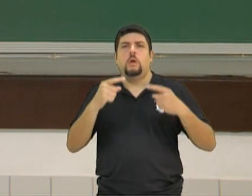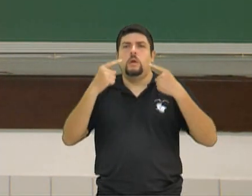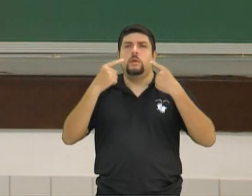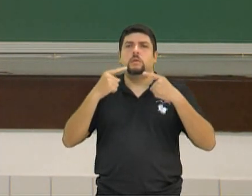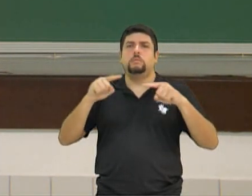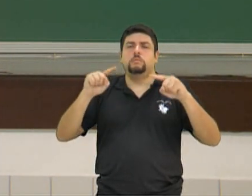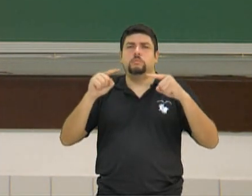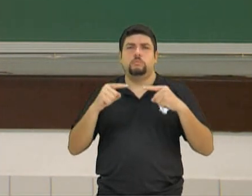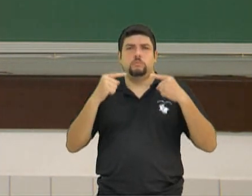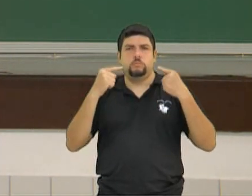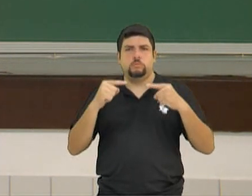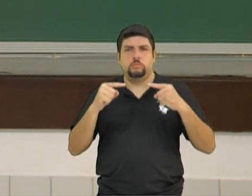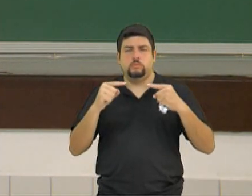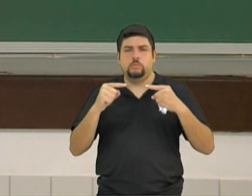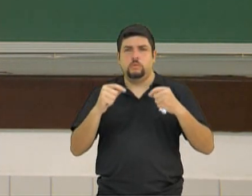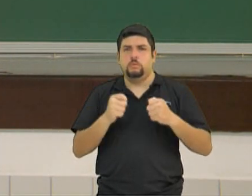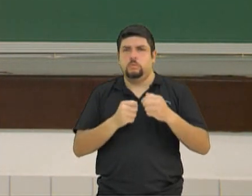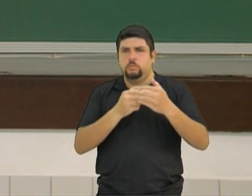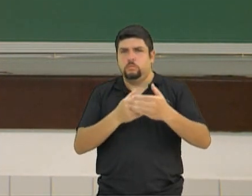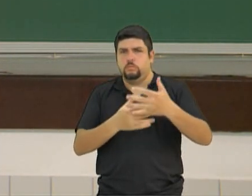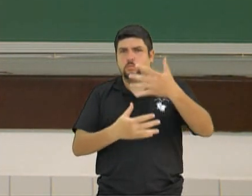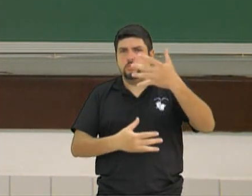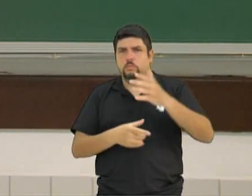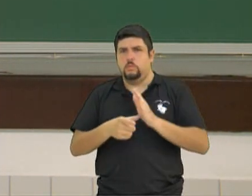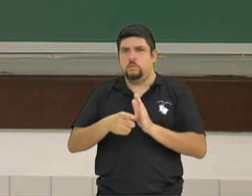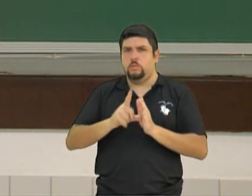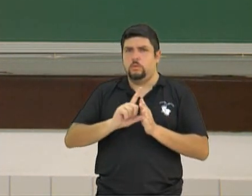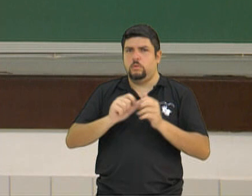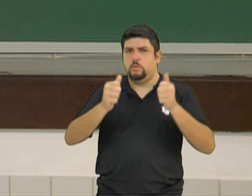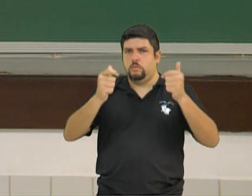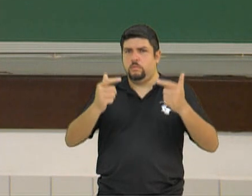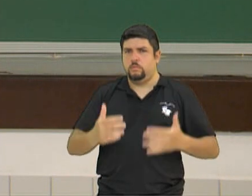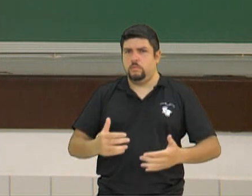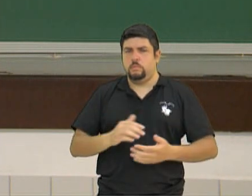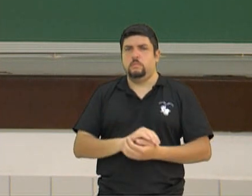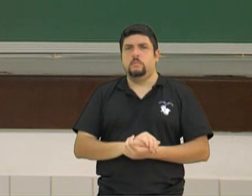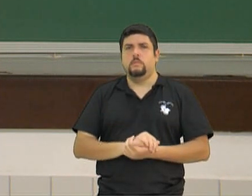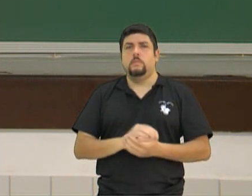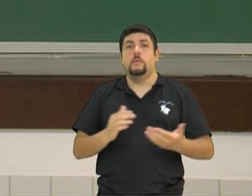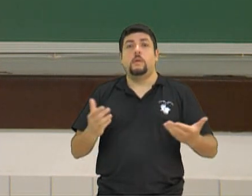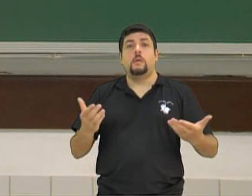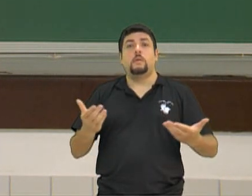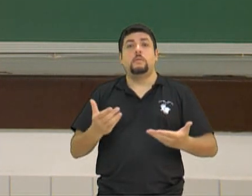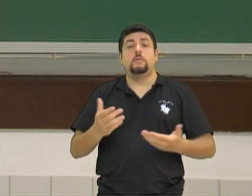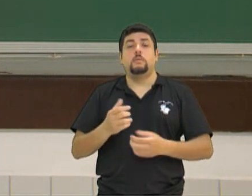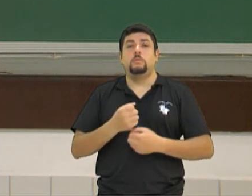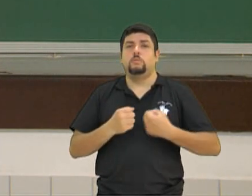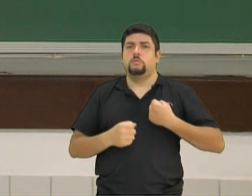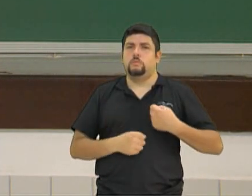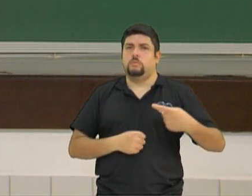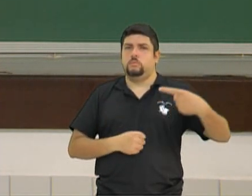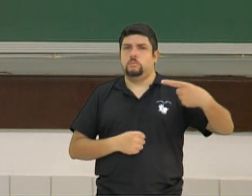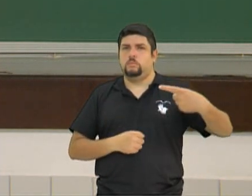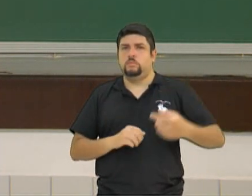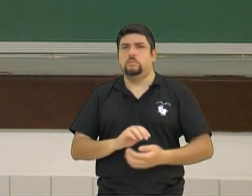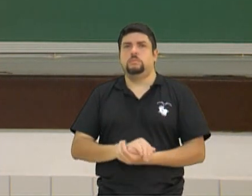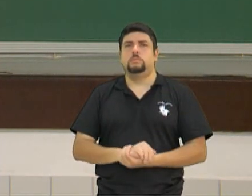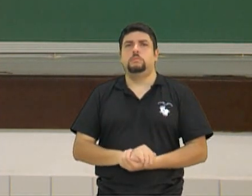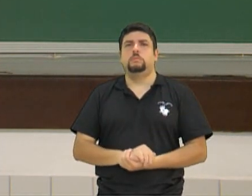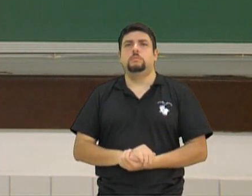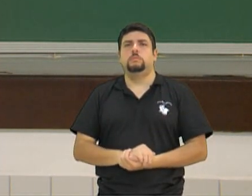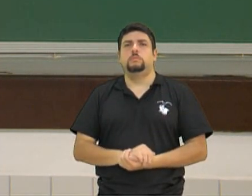da música que a gente estava conversando da cantora, tá bom? Então aqui, ó, número 1, qual opção